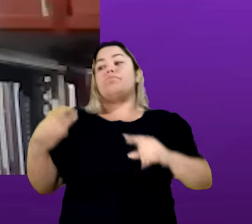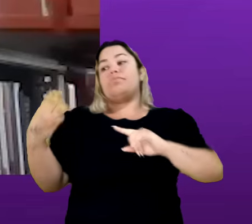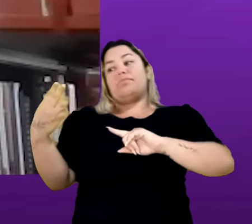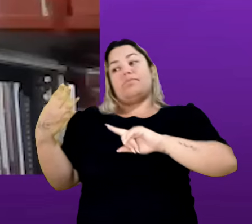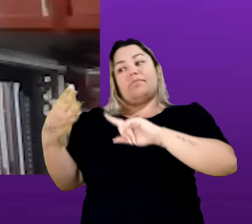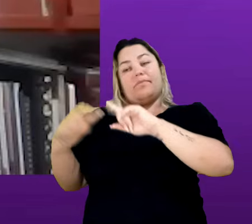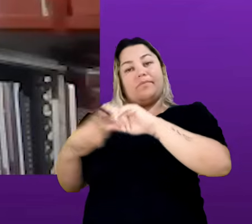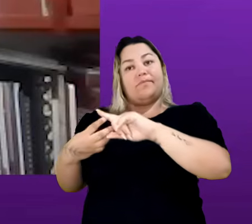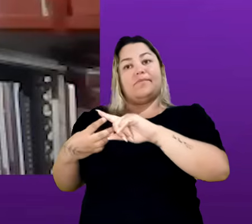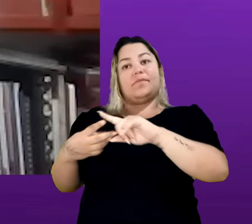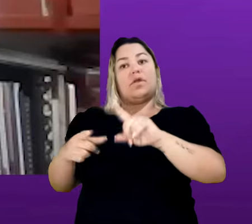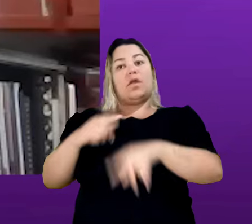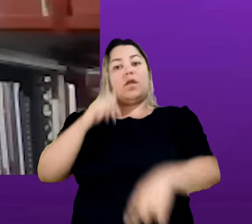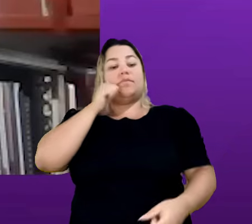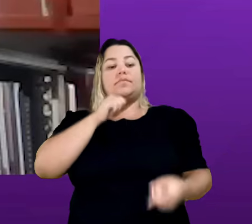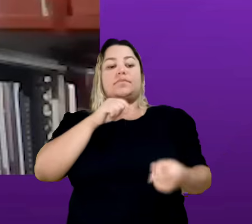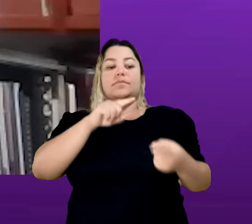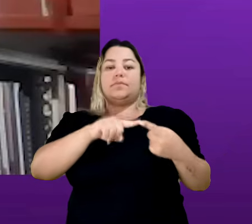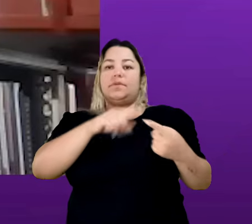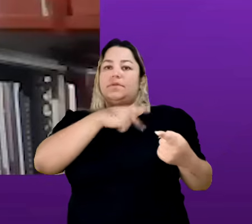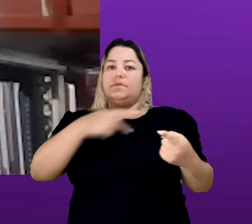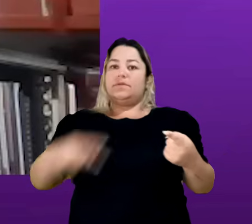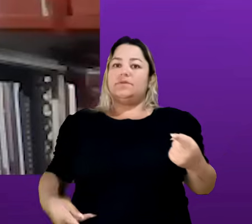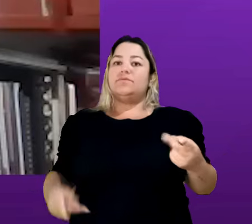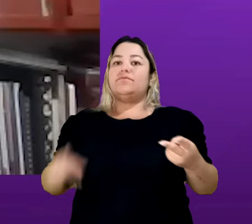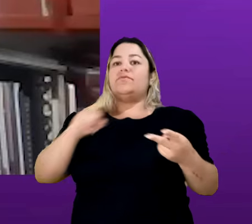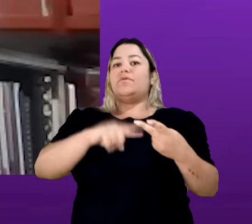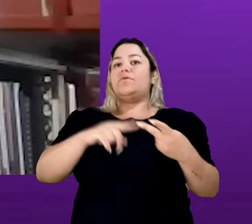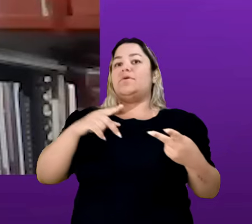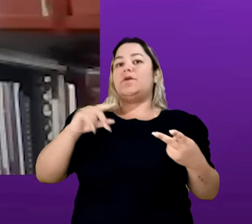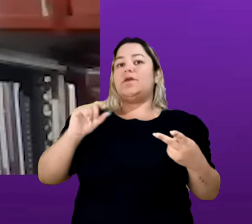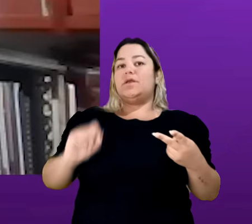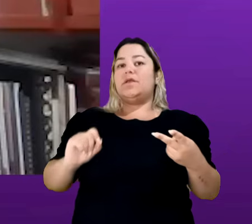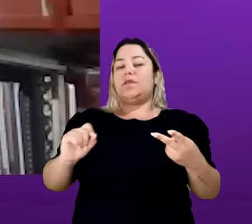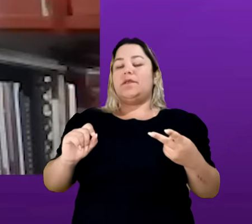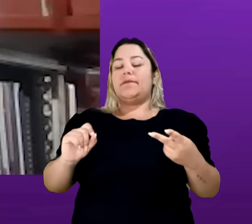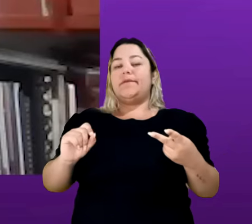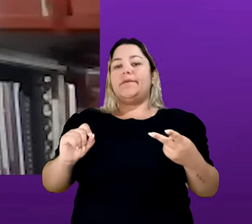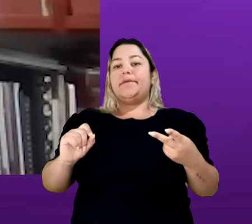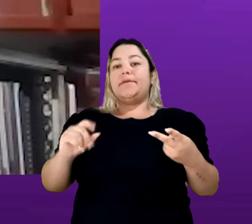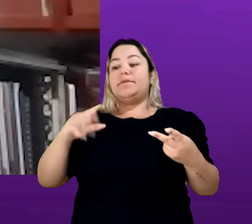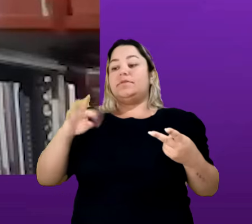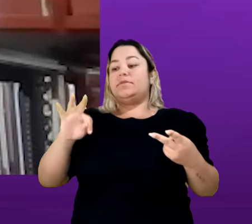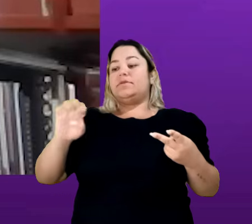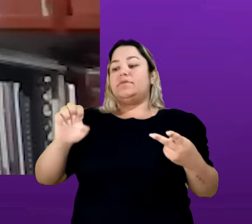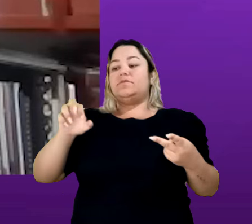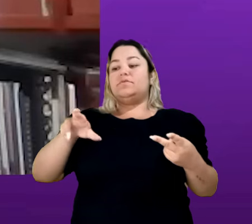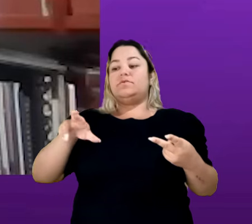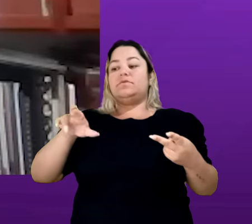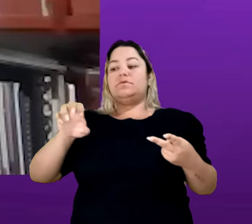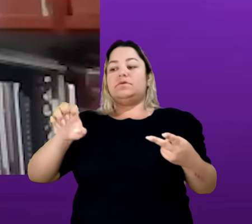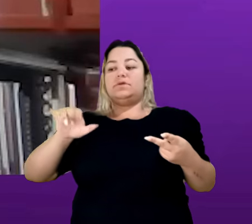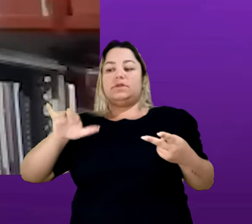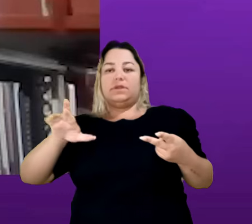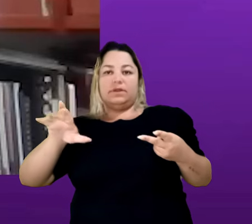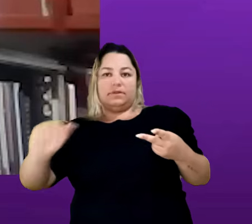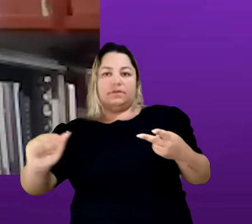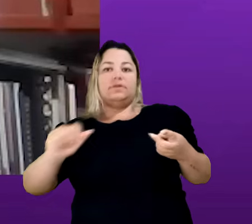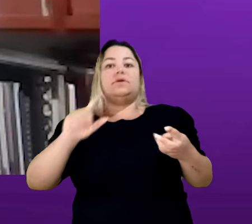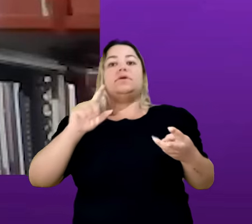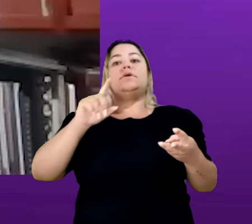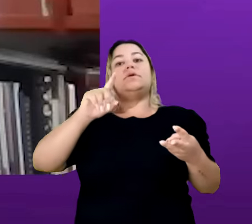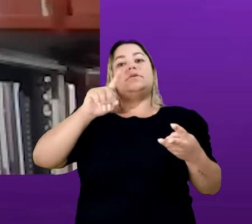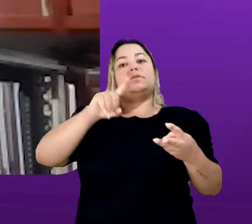presidenta, fui tesoureira e fui presidenta do Sindicato de Servidores Municipais de Quixadá. Ibaretama, Banabuiú, Choró